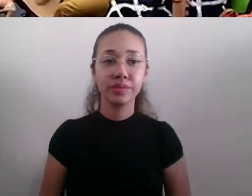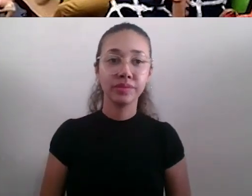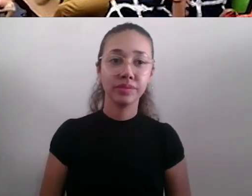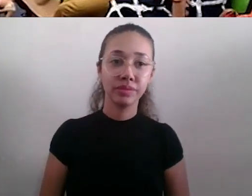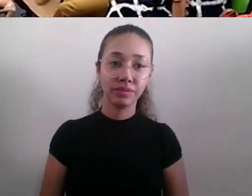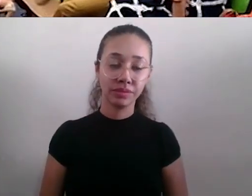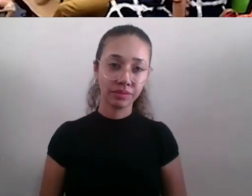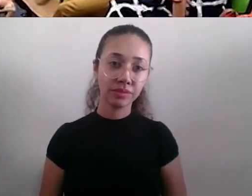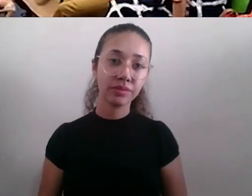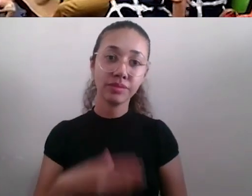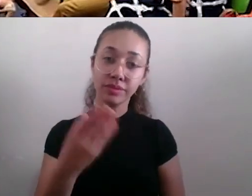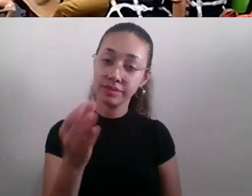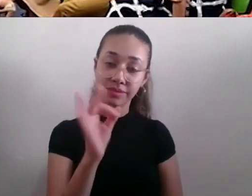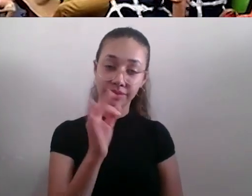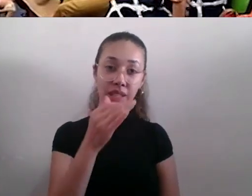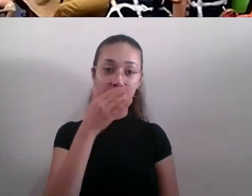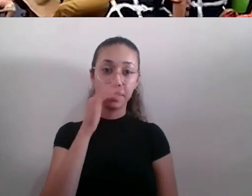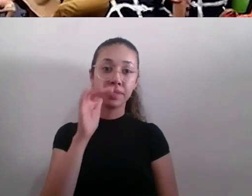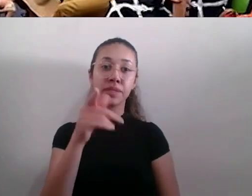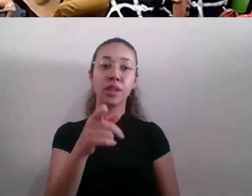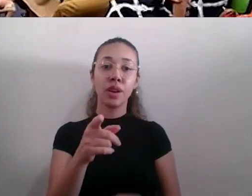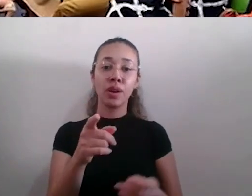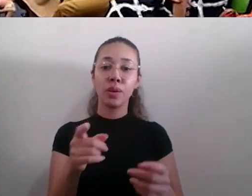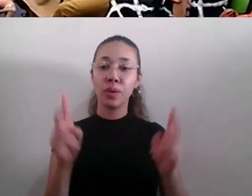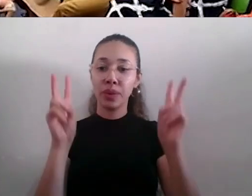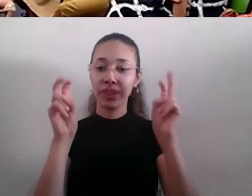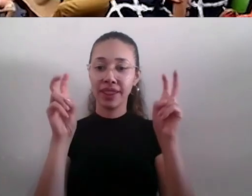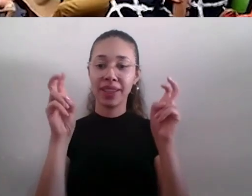Apresenta é uma bolha de